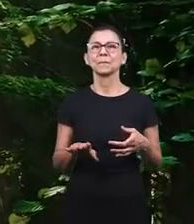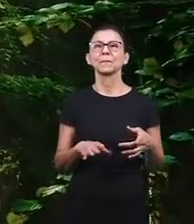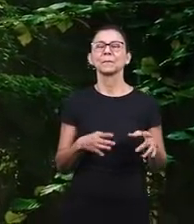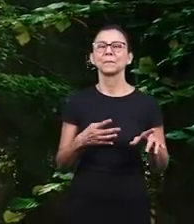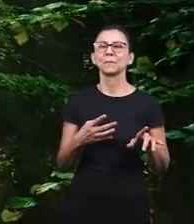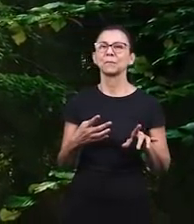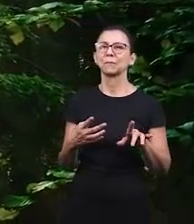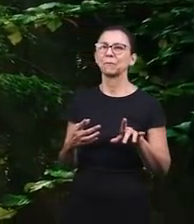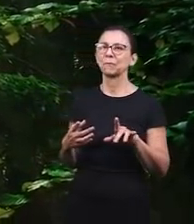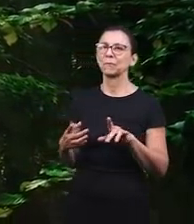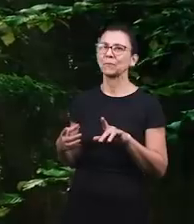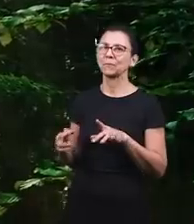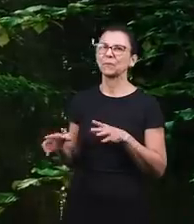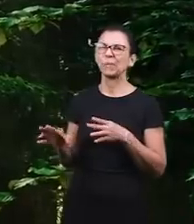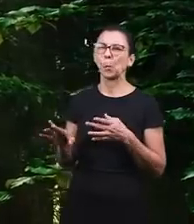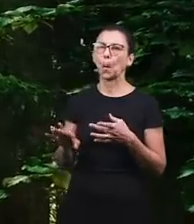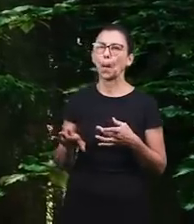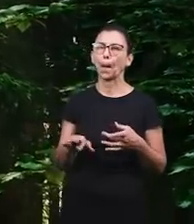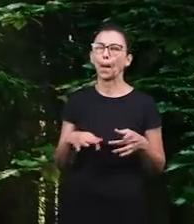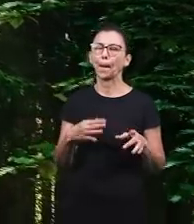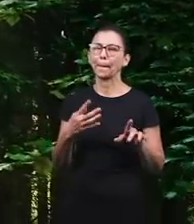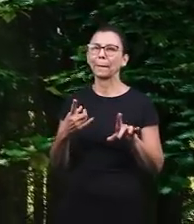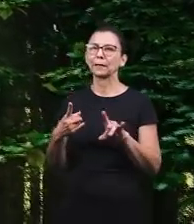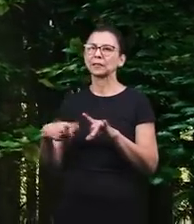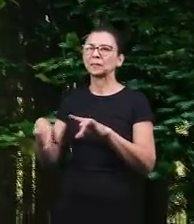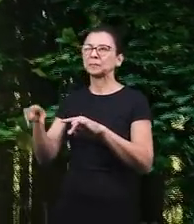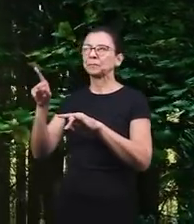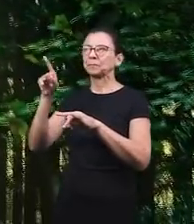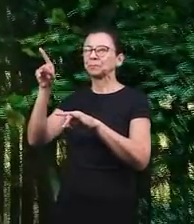espera velando,